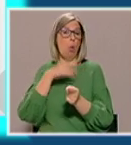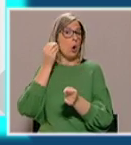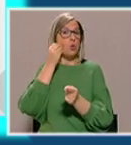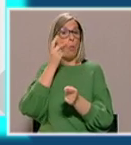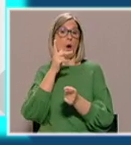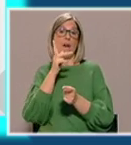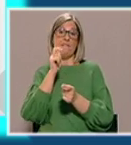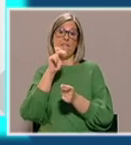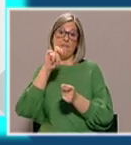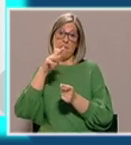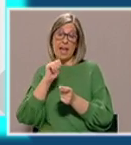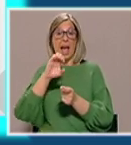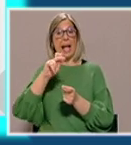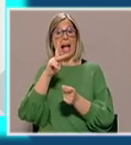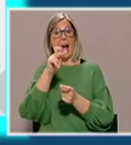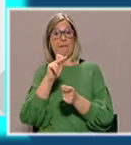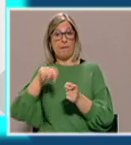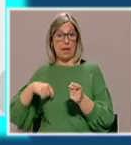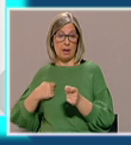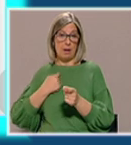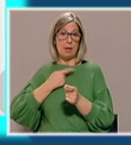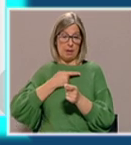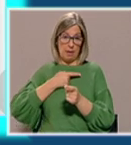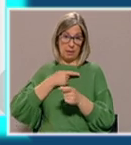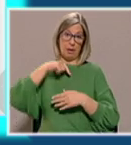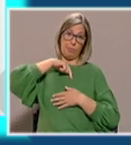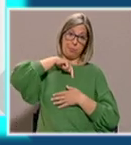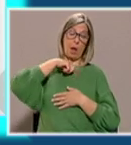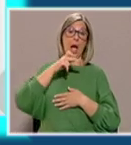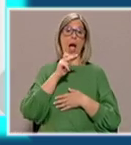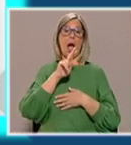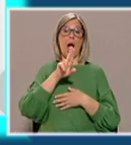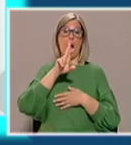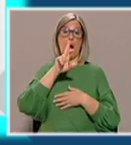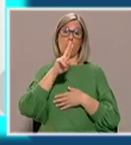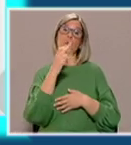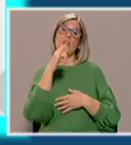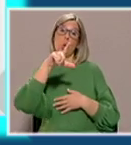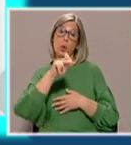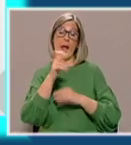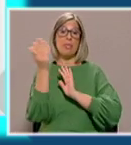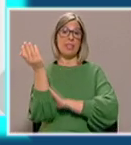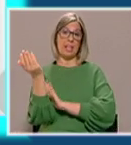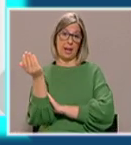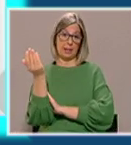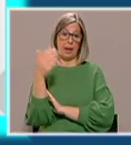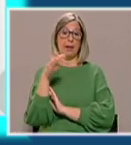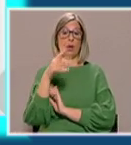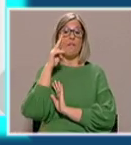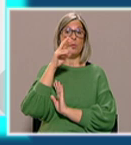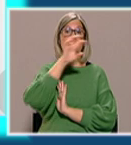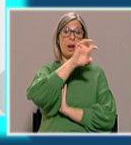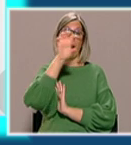cavas e termina na aurícula direita. Mais uma vez, vamos recordar que nas caixinhas que estão a